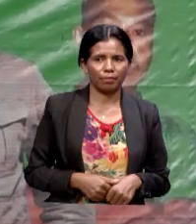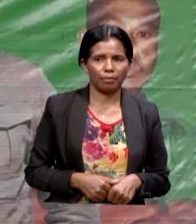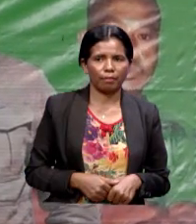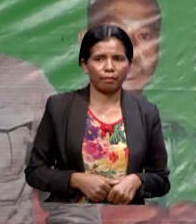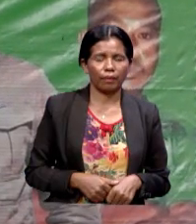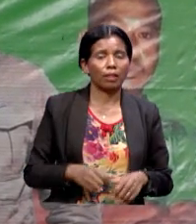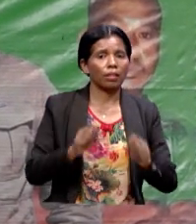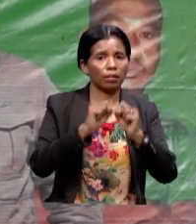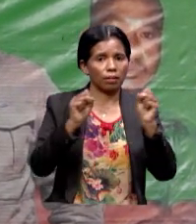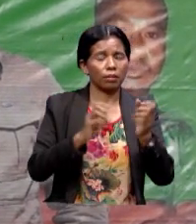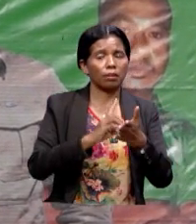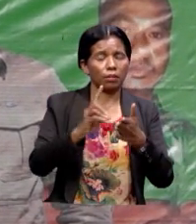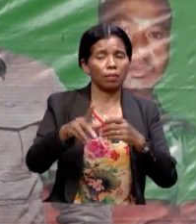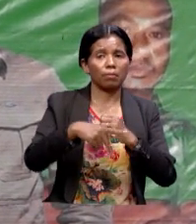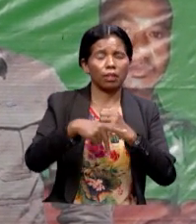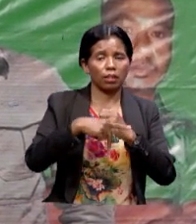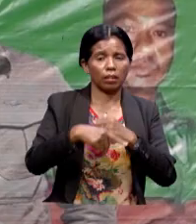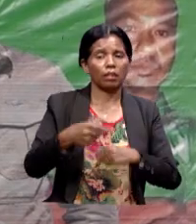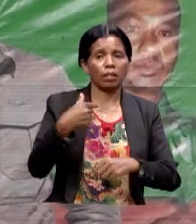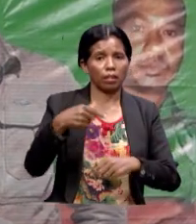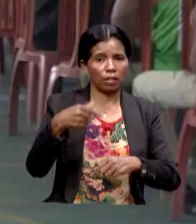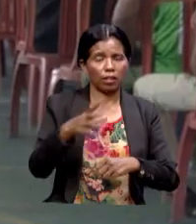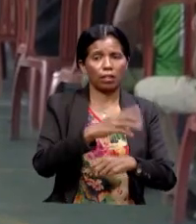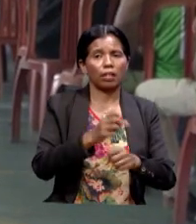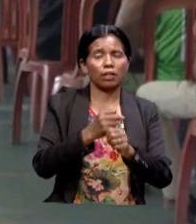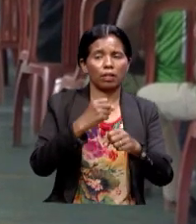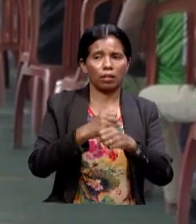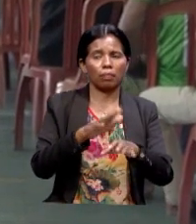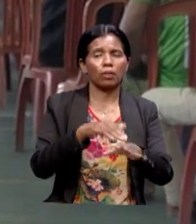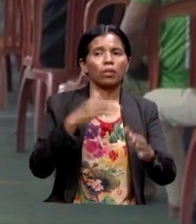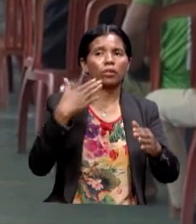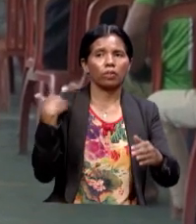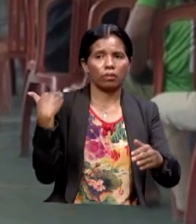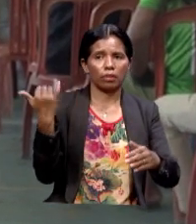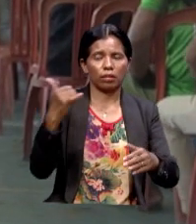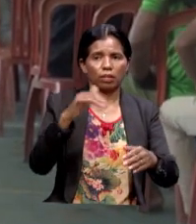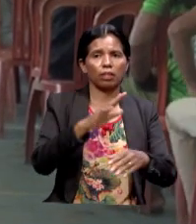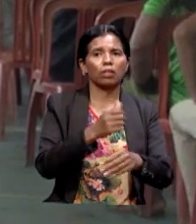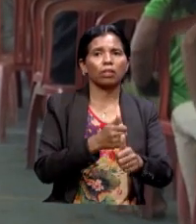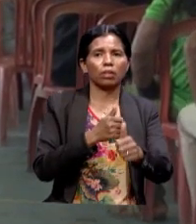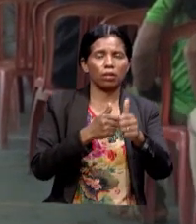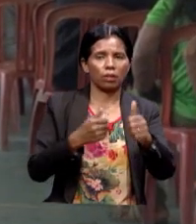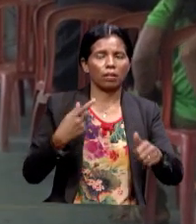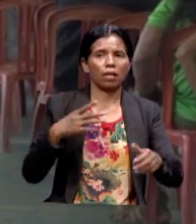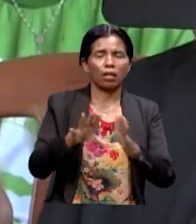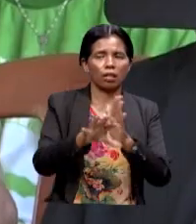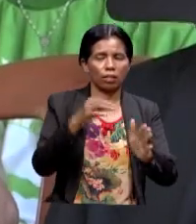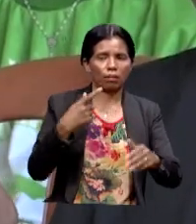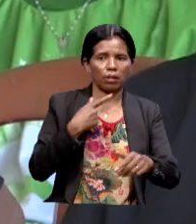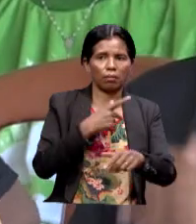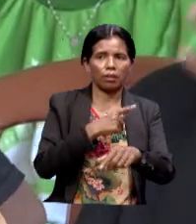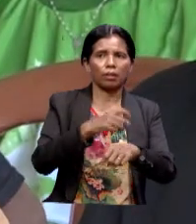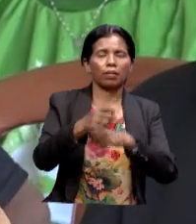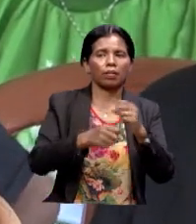Sábado semana, né, Partidos Verdes realiza Congresso Nacional, onde consolidas ou venceram no Alibro Força ato em frente à eleição parlamentar, tina rihun ruar un